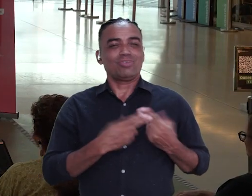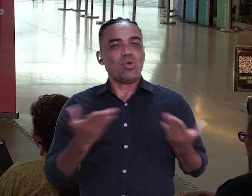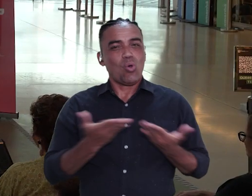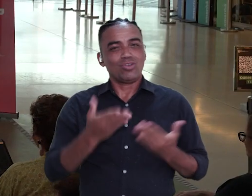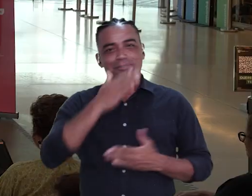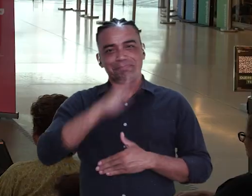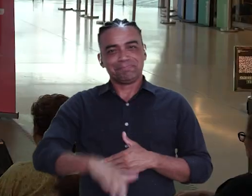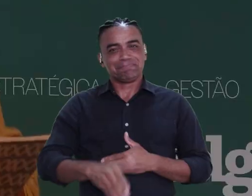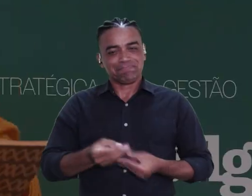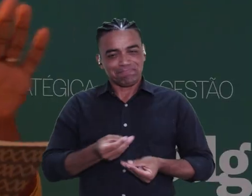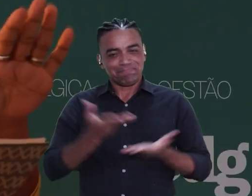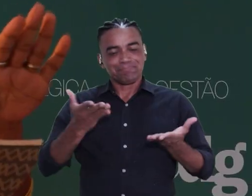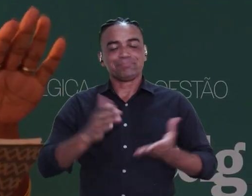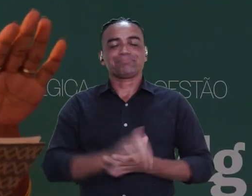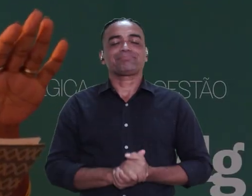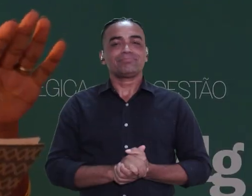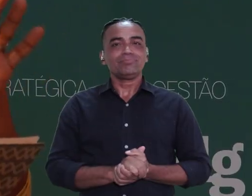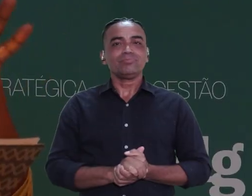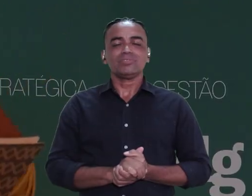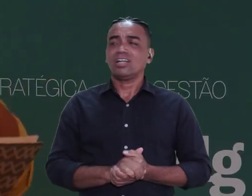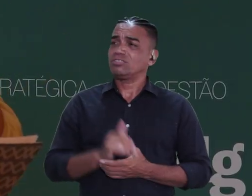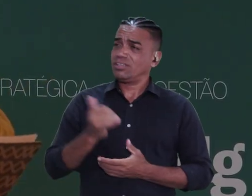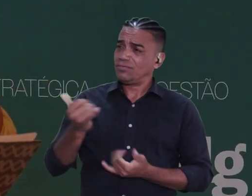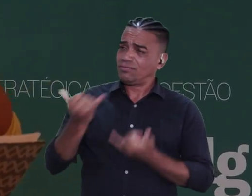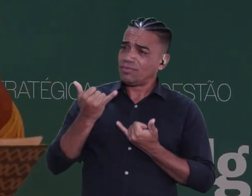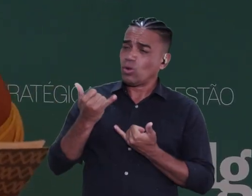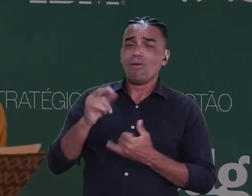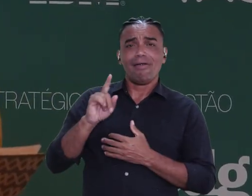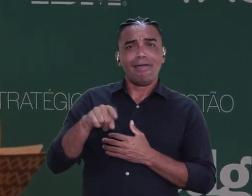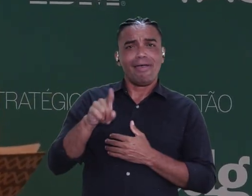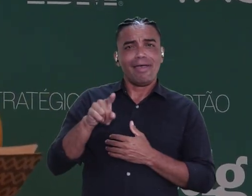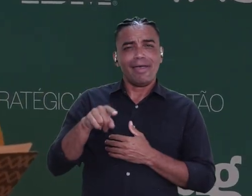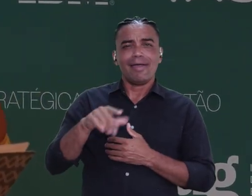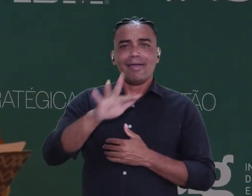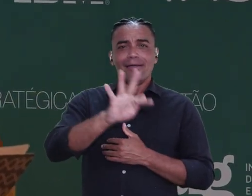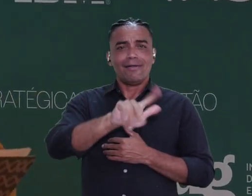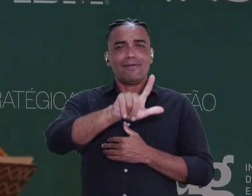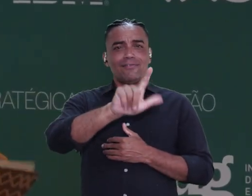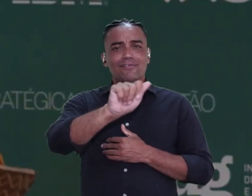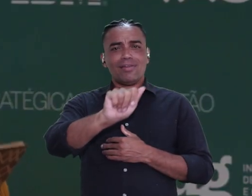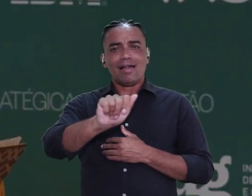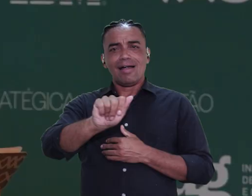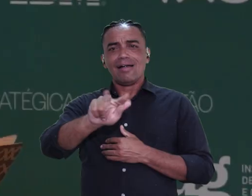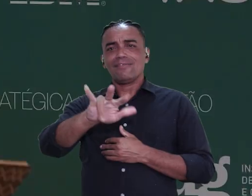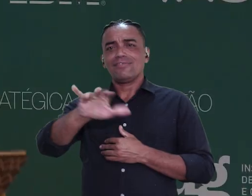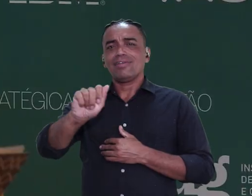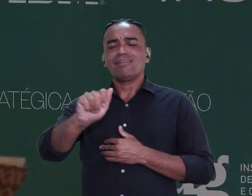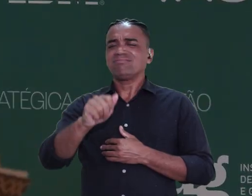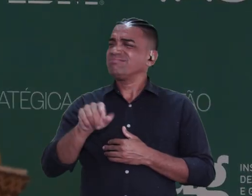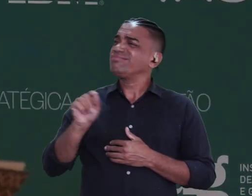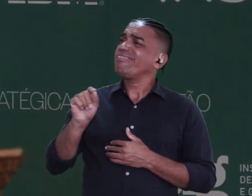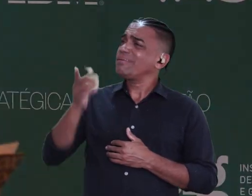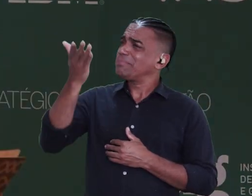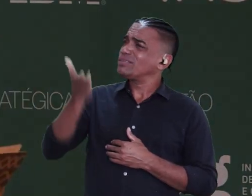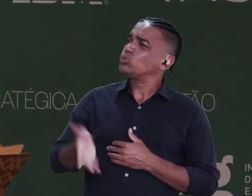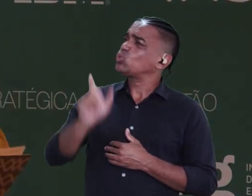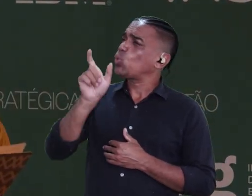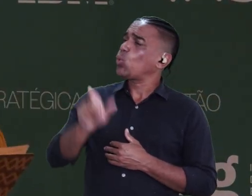tarde. Eu quero dividir, você falou assim, essa Flávia Oliveira, que eu falei, de quem que ele está